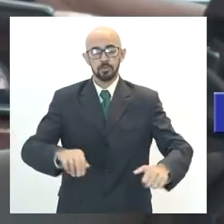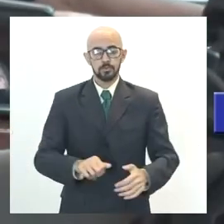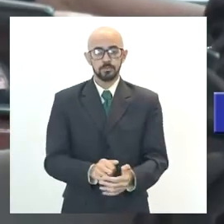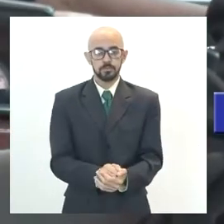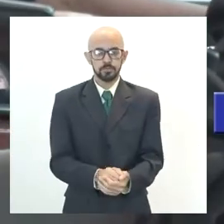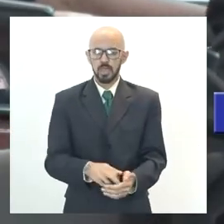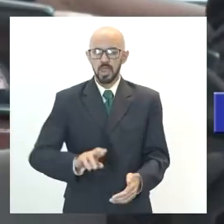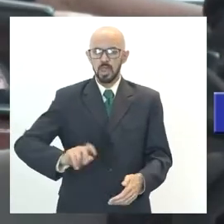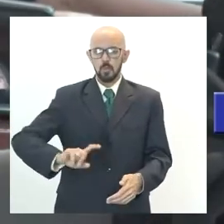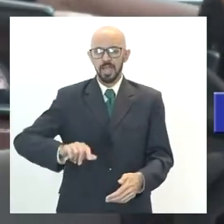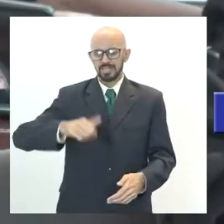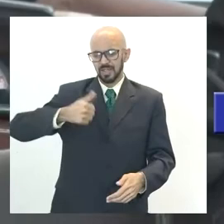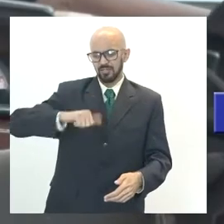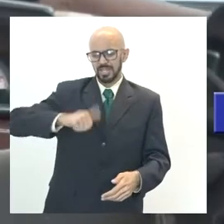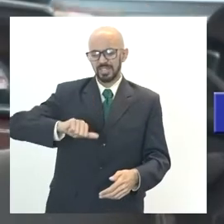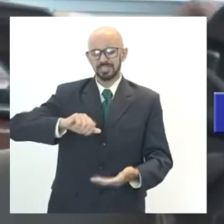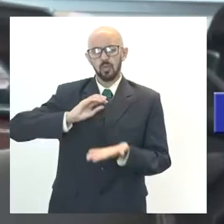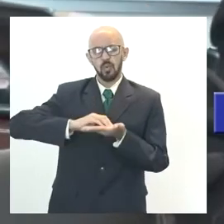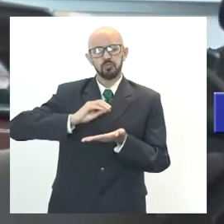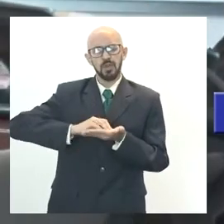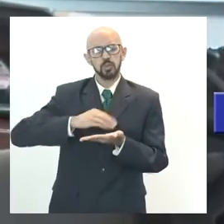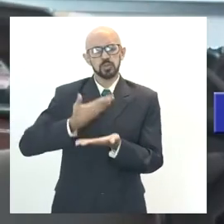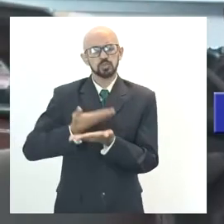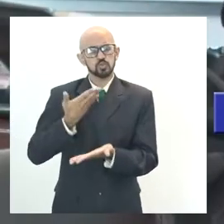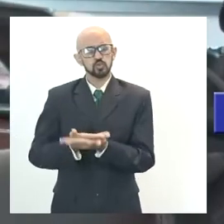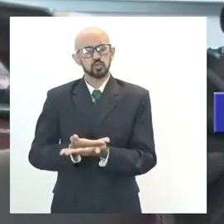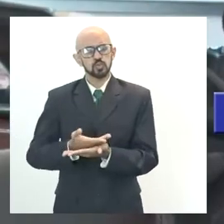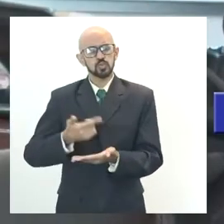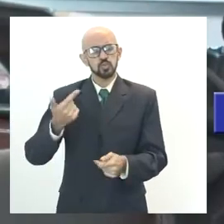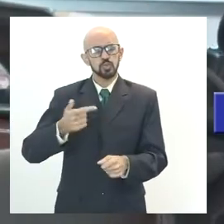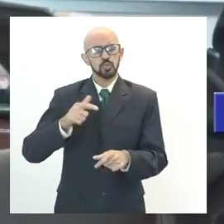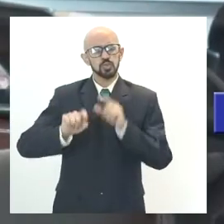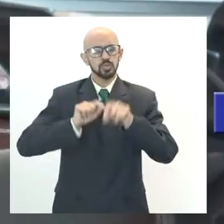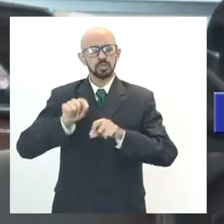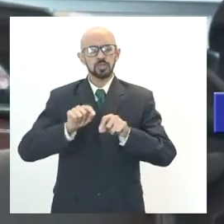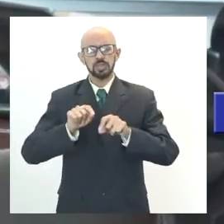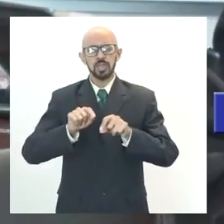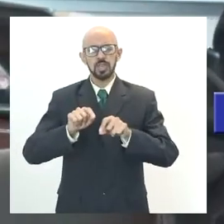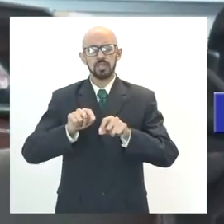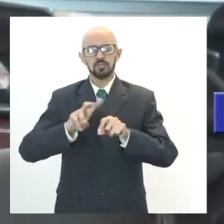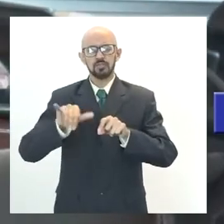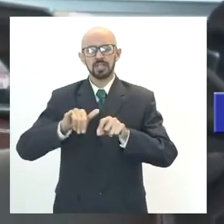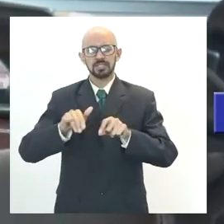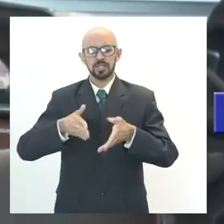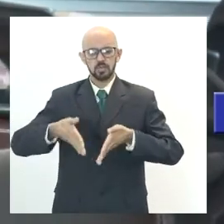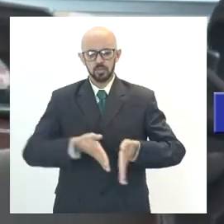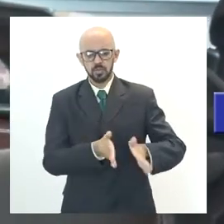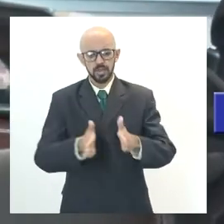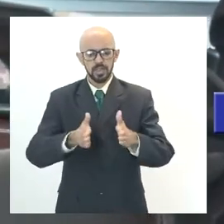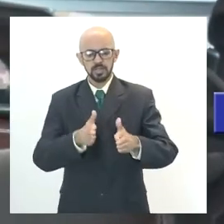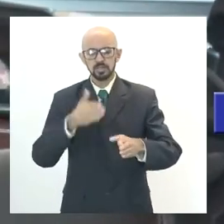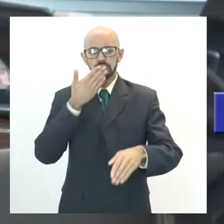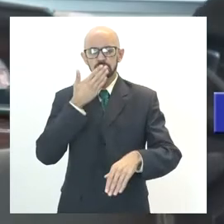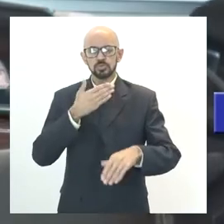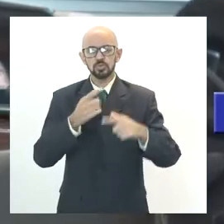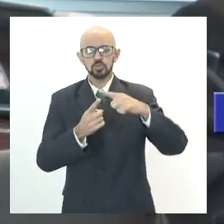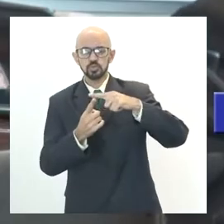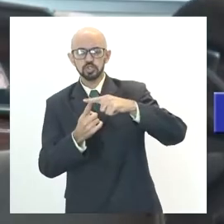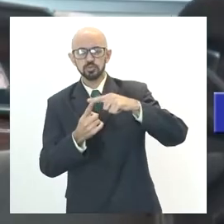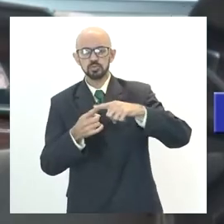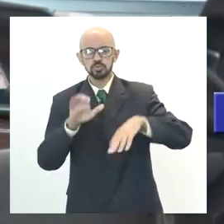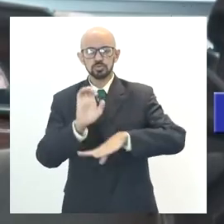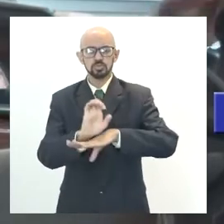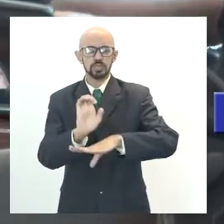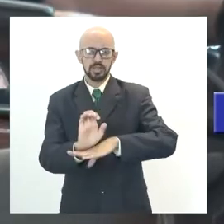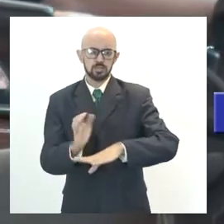subjetivas daquilo que Ele define que será ou não será a carreira típica do Estado que